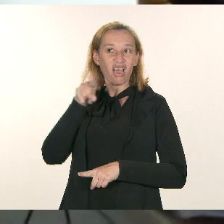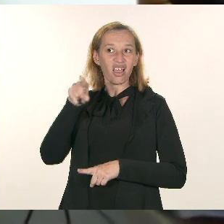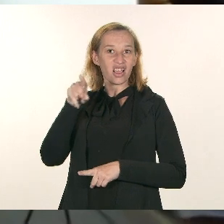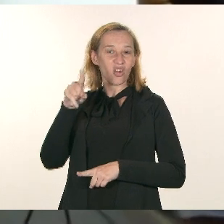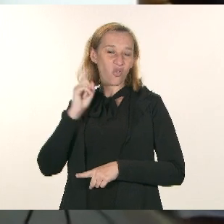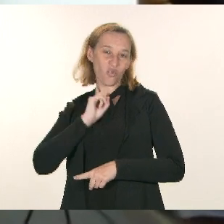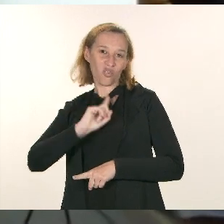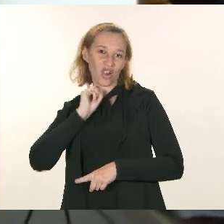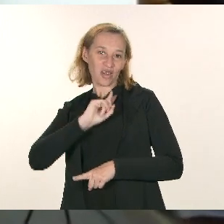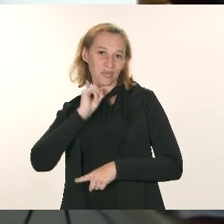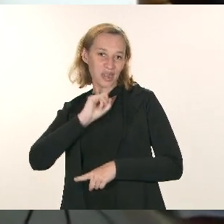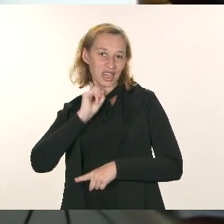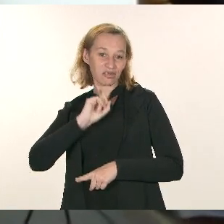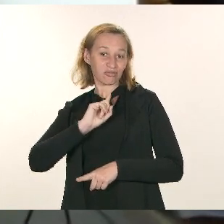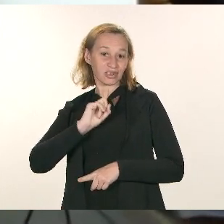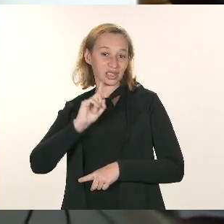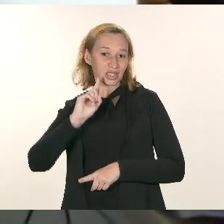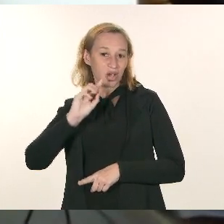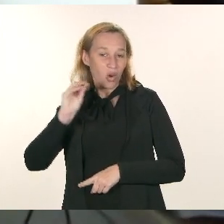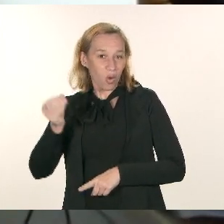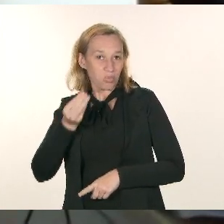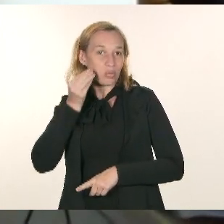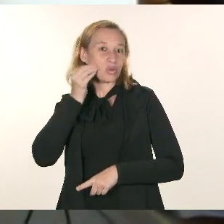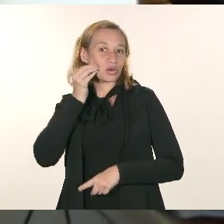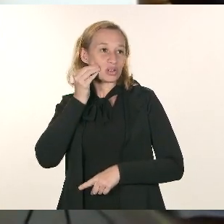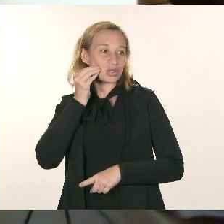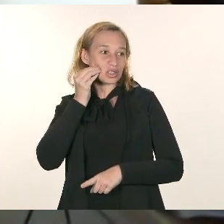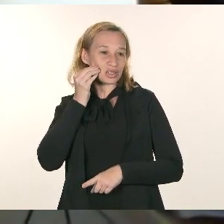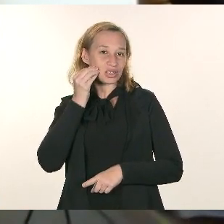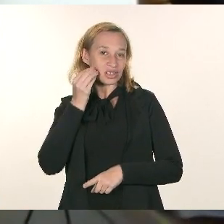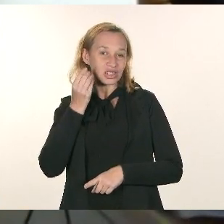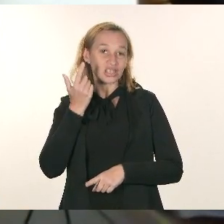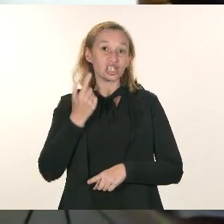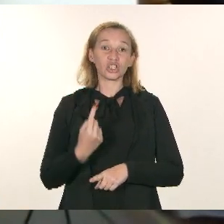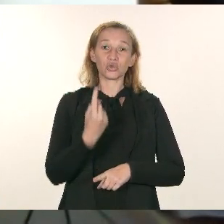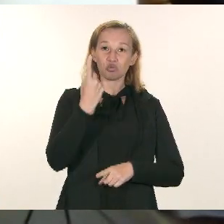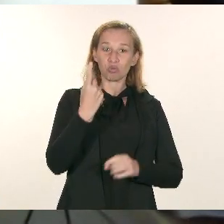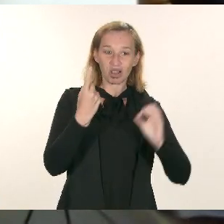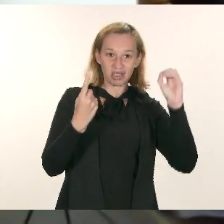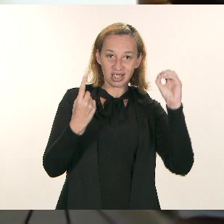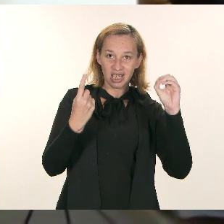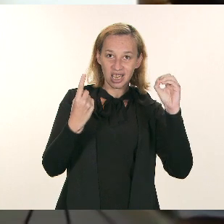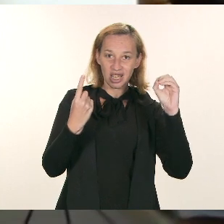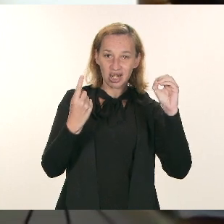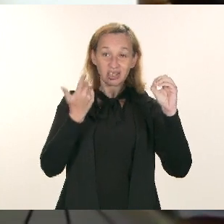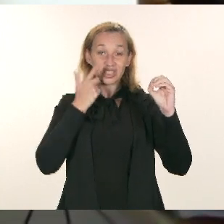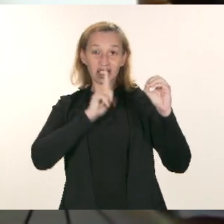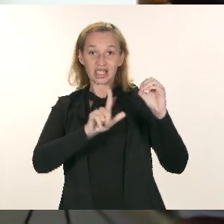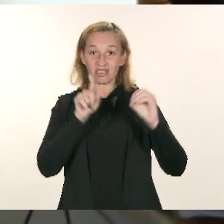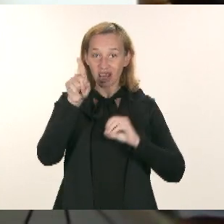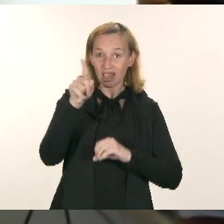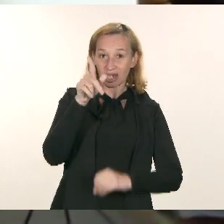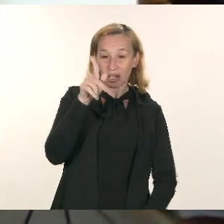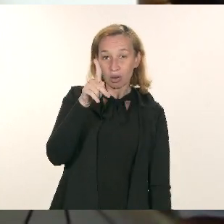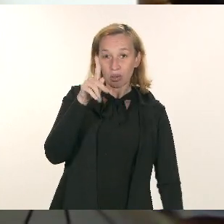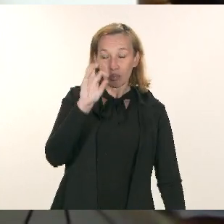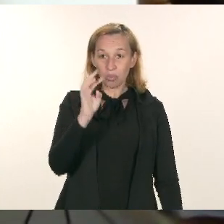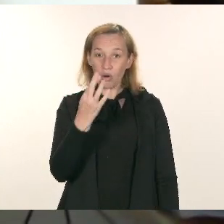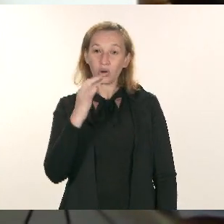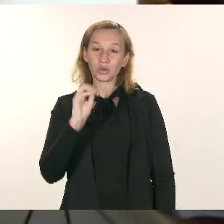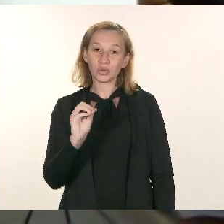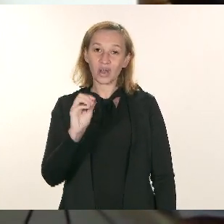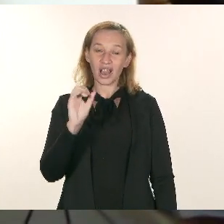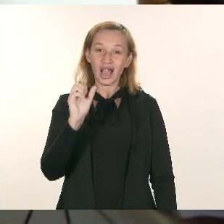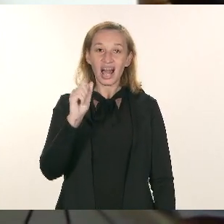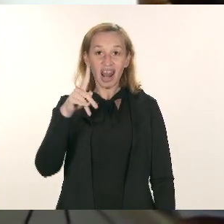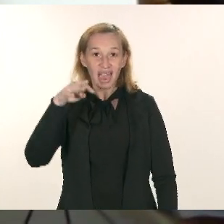Flamengo, nesta oportunidade, ganhou do Internacional de 1-0 em Porto Alegre, com gol do